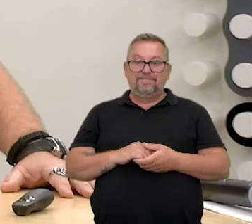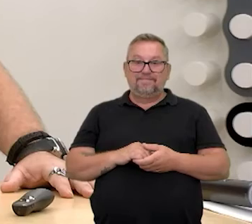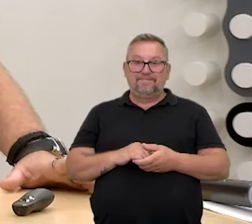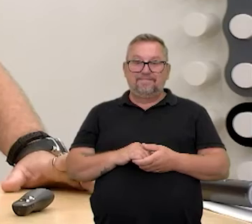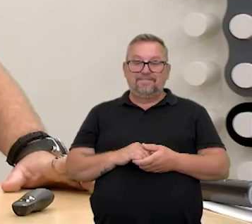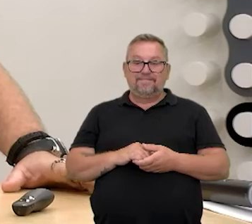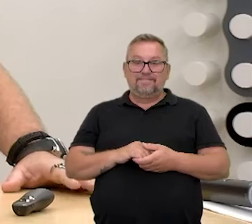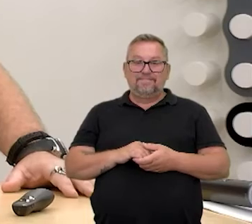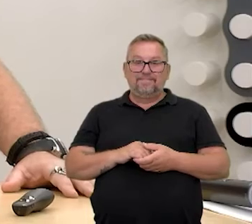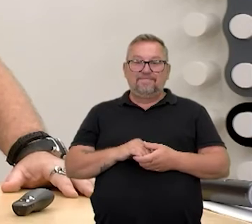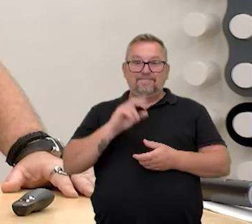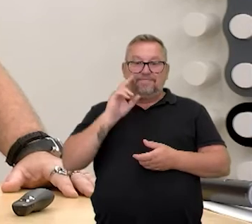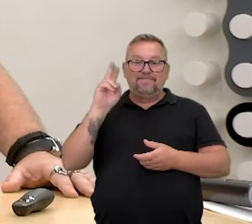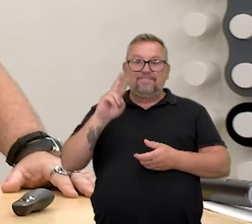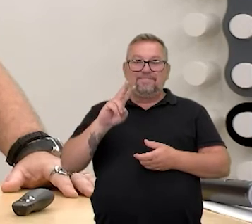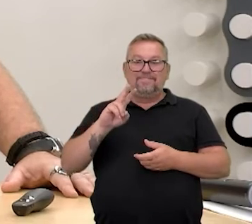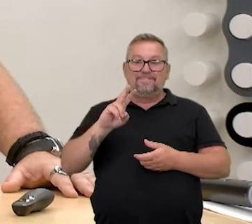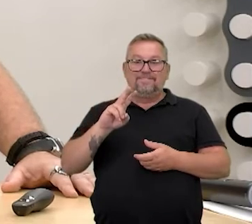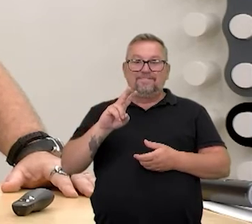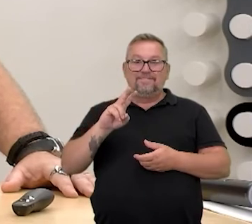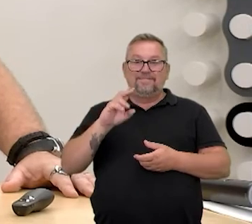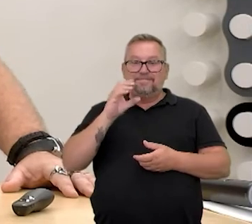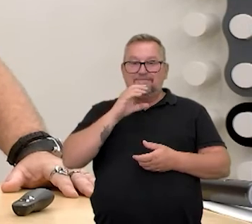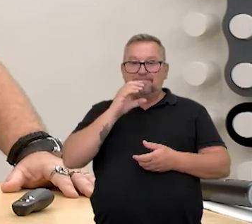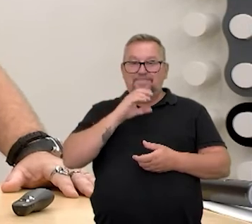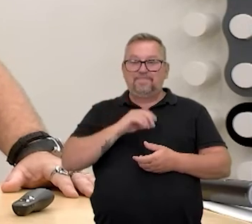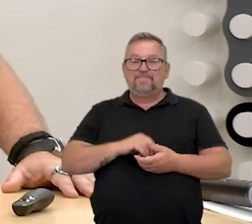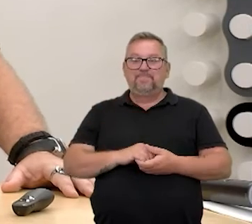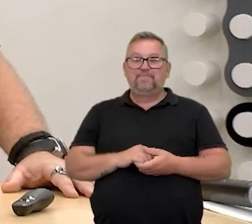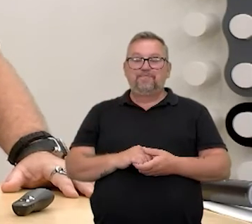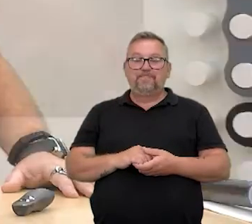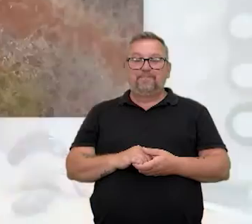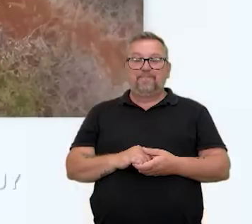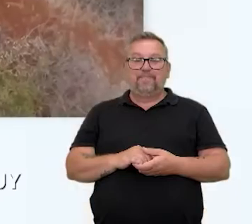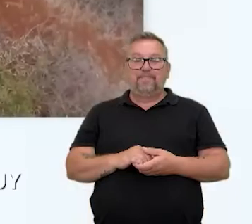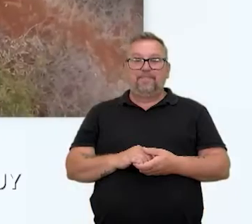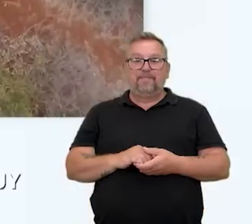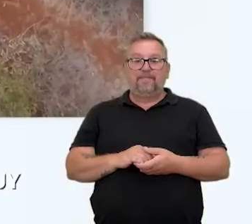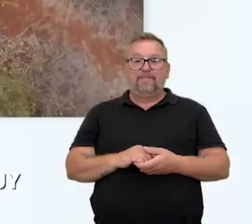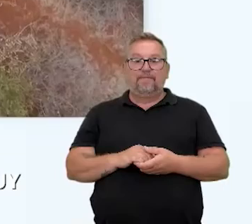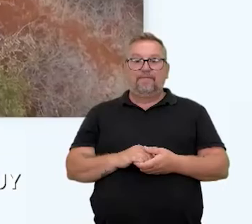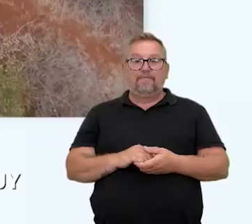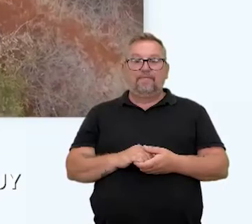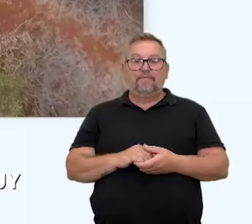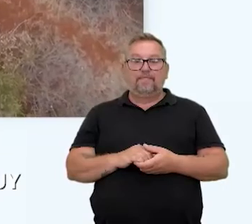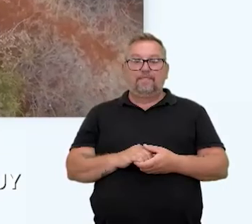tá certo? E aí vocês vão assistir, é da ONU, daqui a pouco nós voltamos.